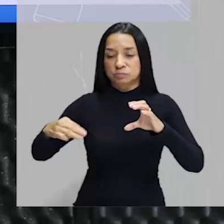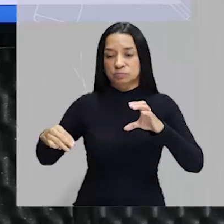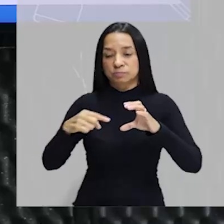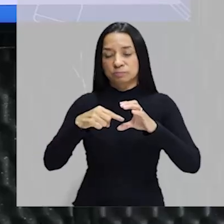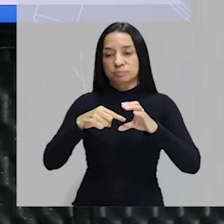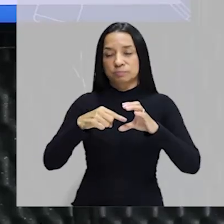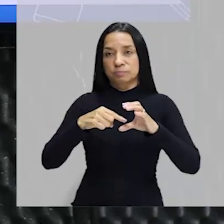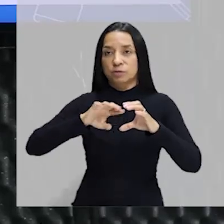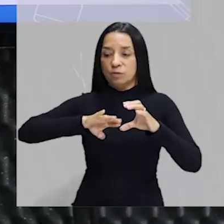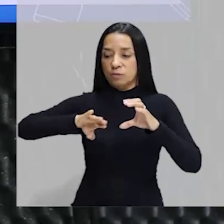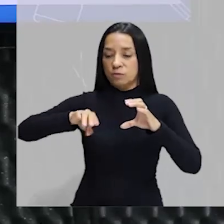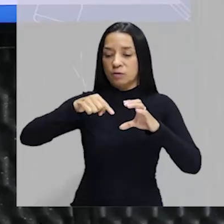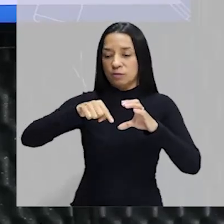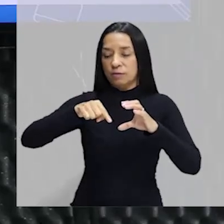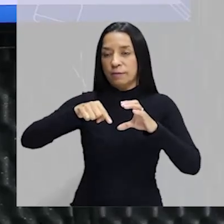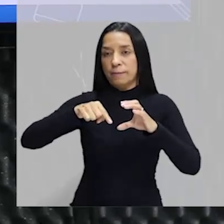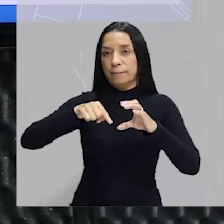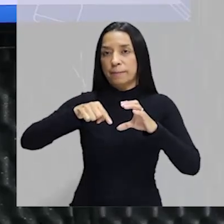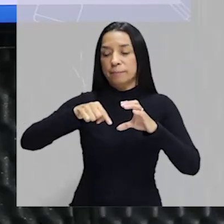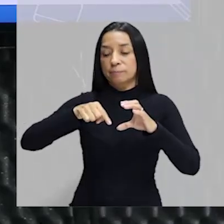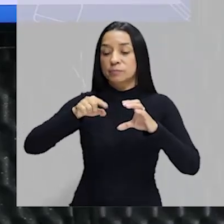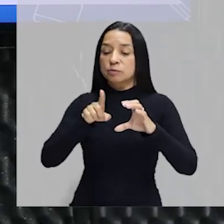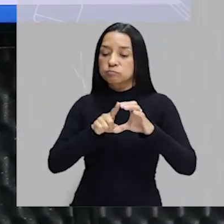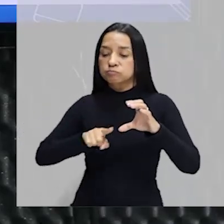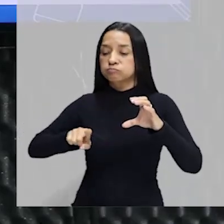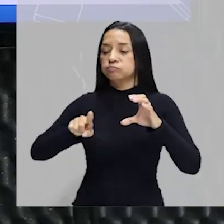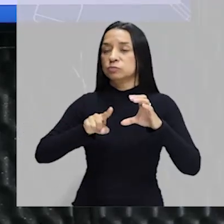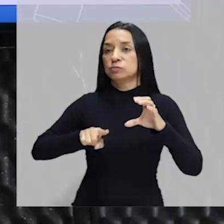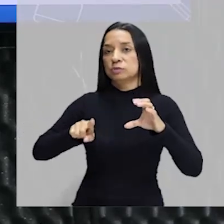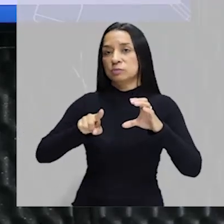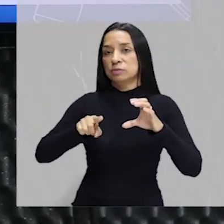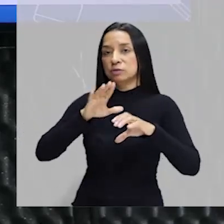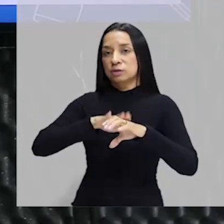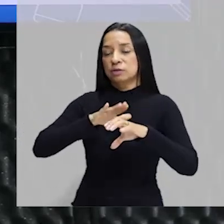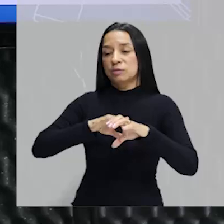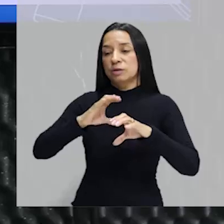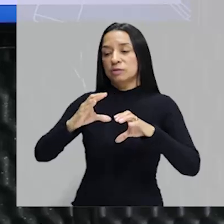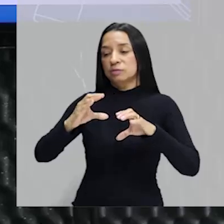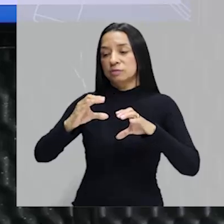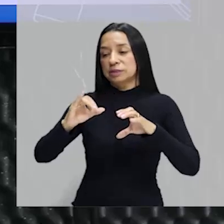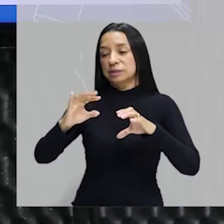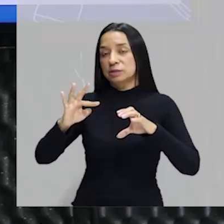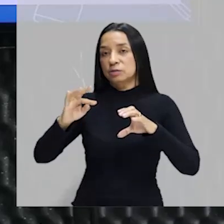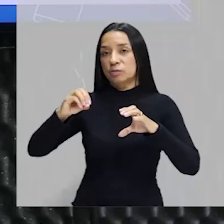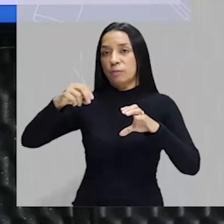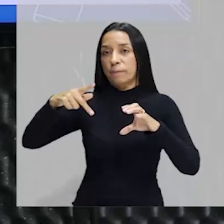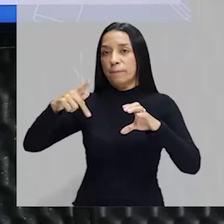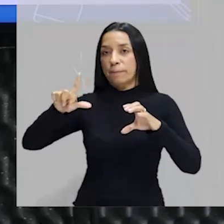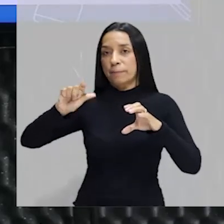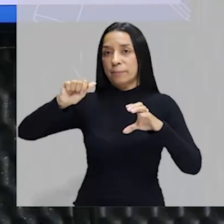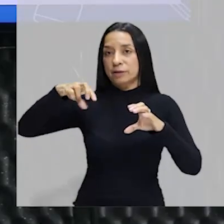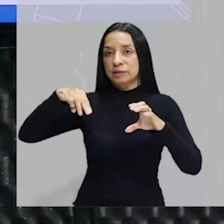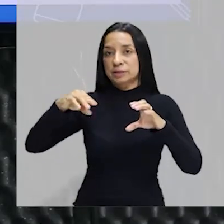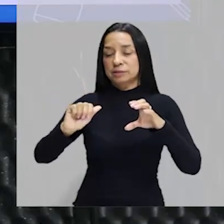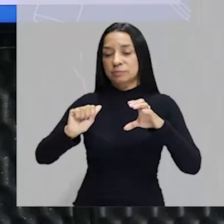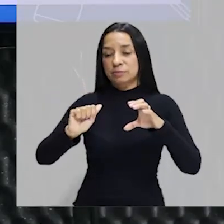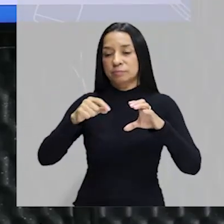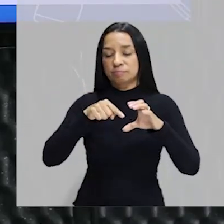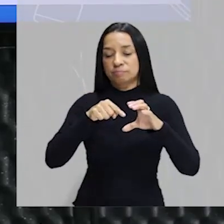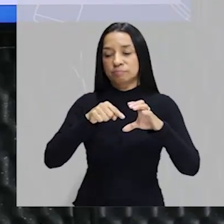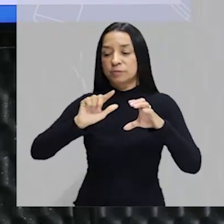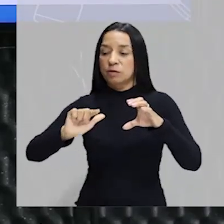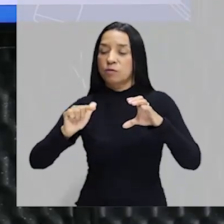da mitocôndria, e no espaço ali que é chamado de citoplasma. Então, é uma etapa